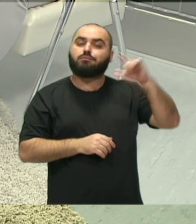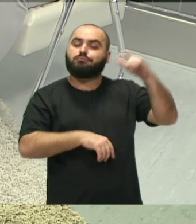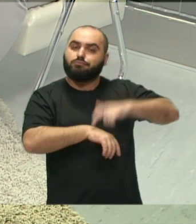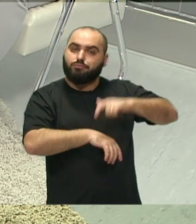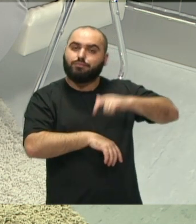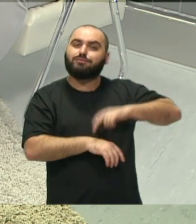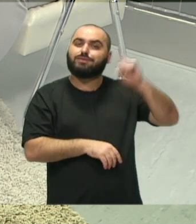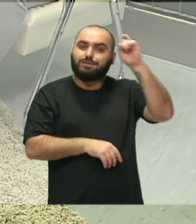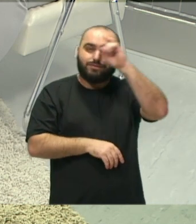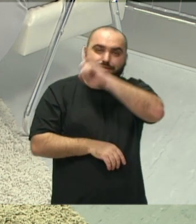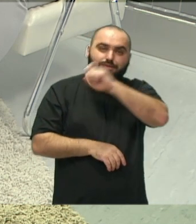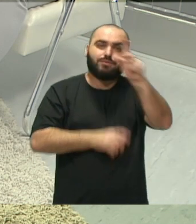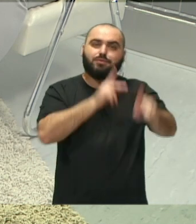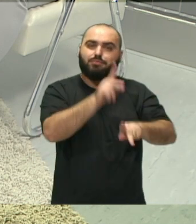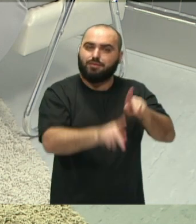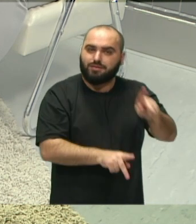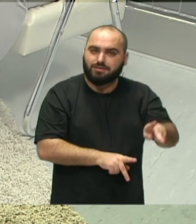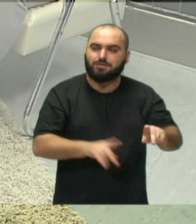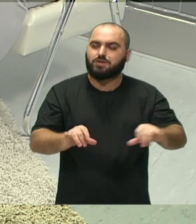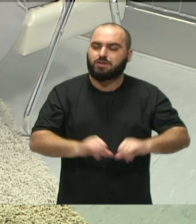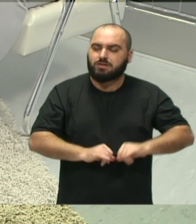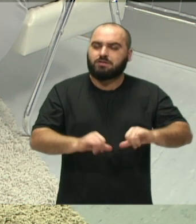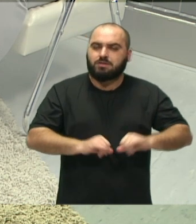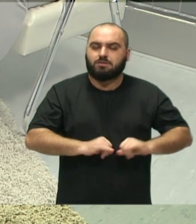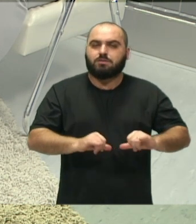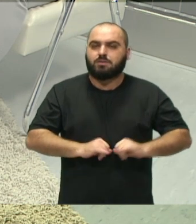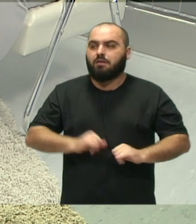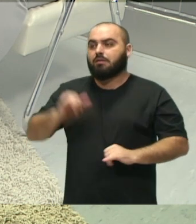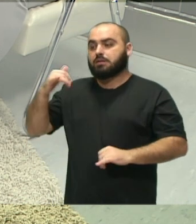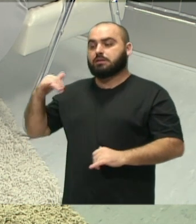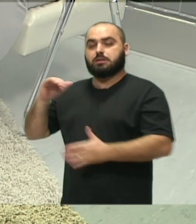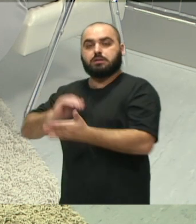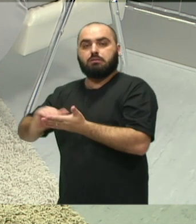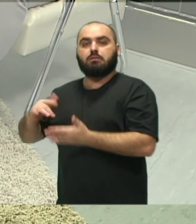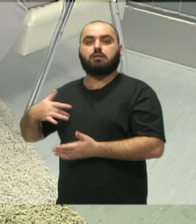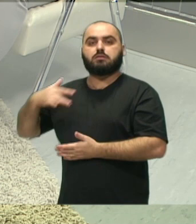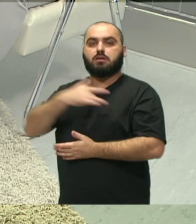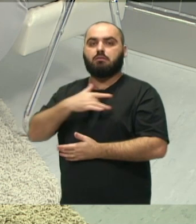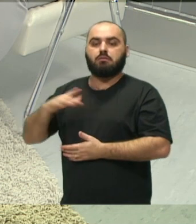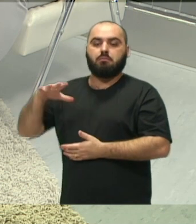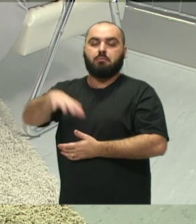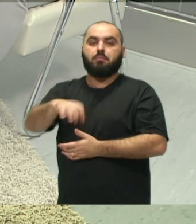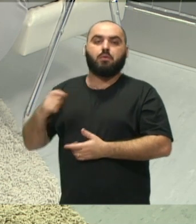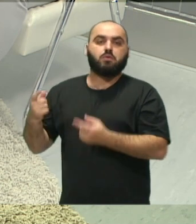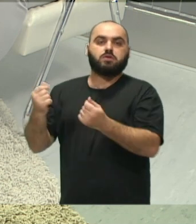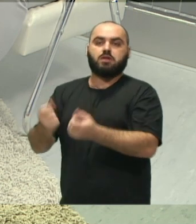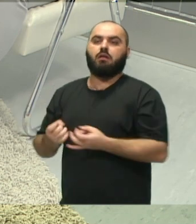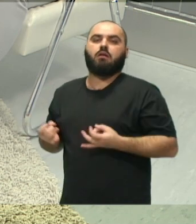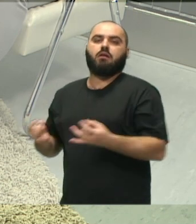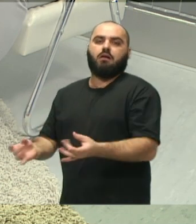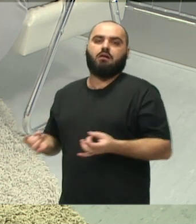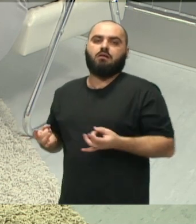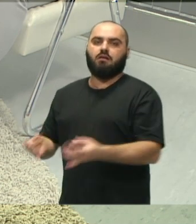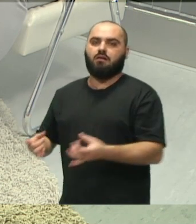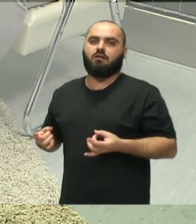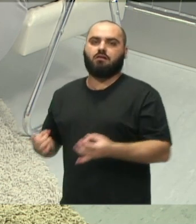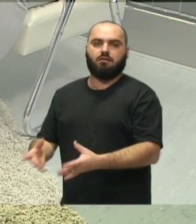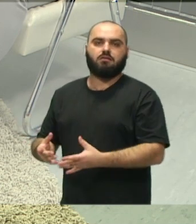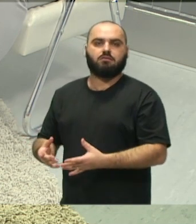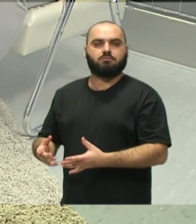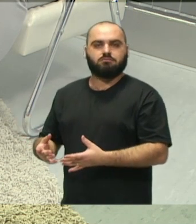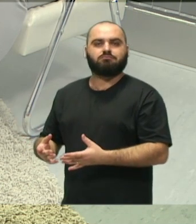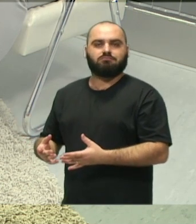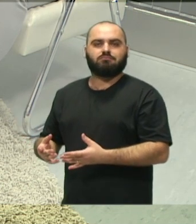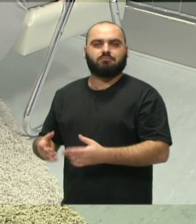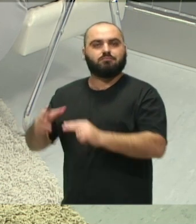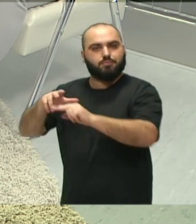né, para segundo os interesses que agora eu creio o Poder Judiciário, nesse próximo passo, o Ministério